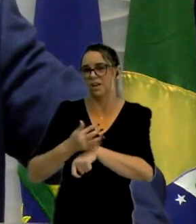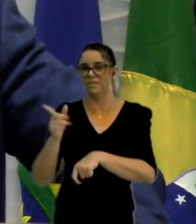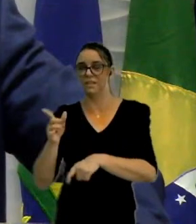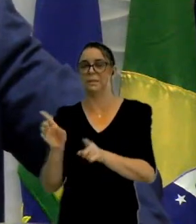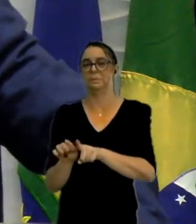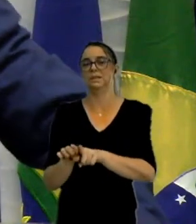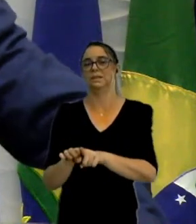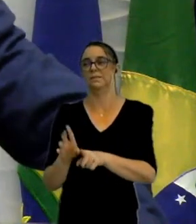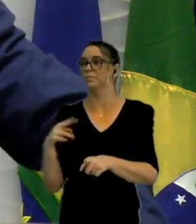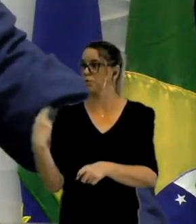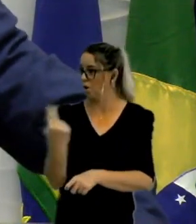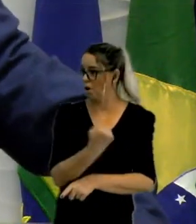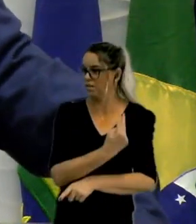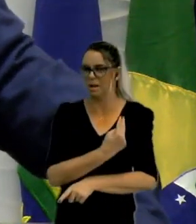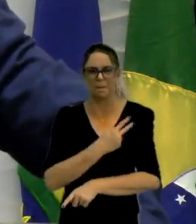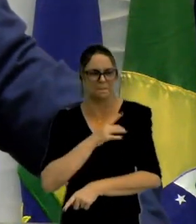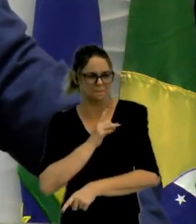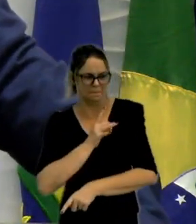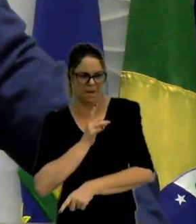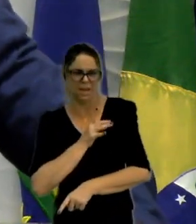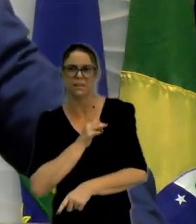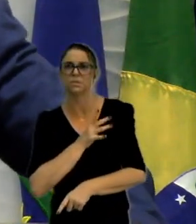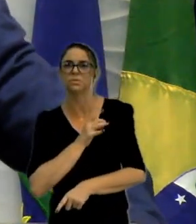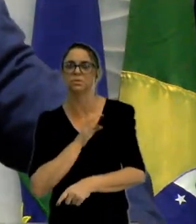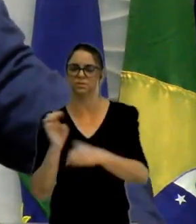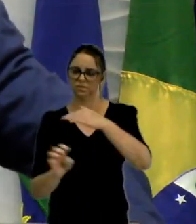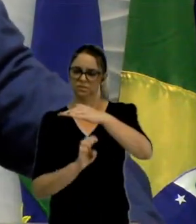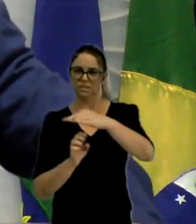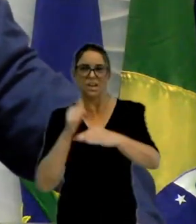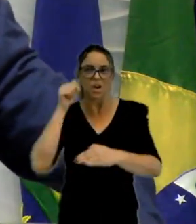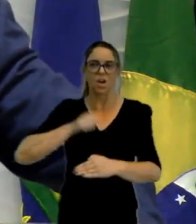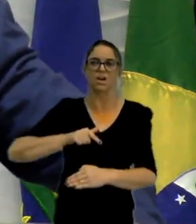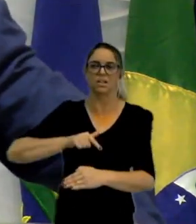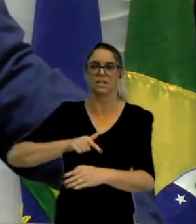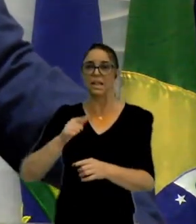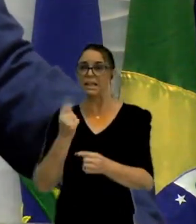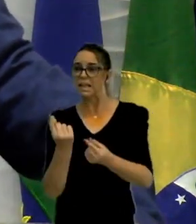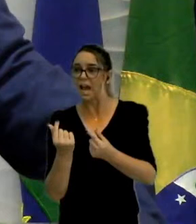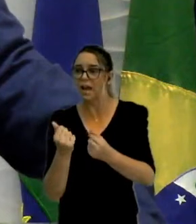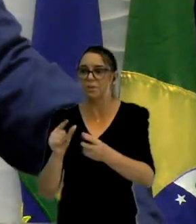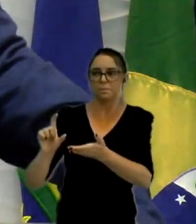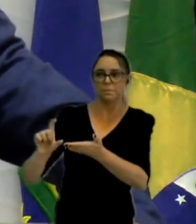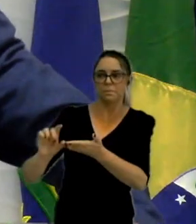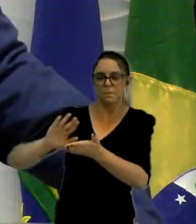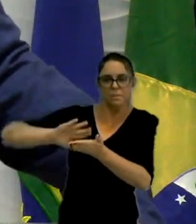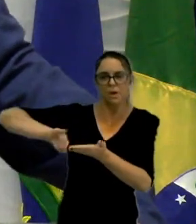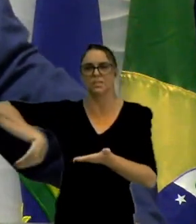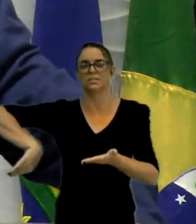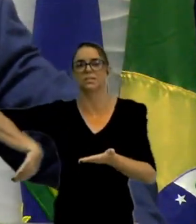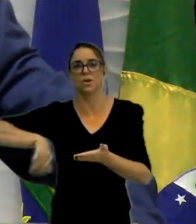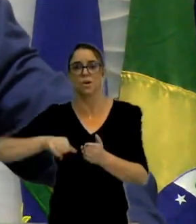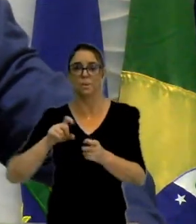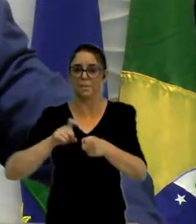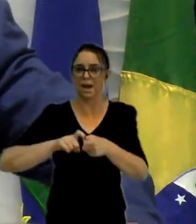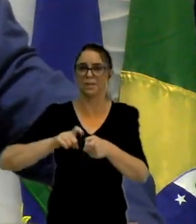com medo desse empresário ganhar e tirar o dinheiro dos médicos, o dinheiro daquela